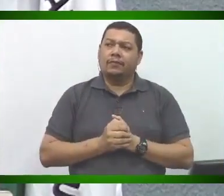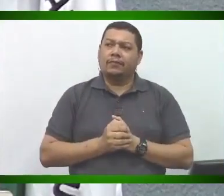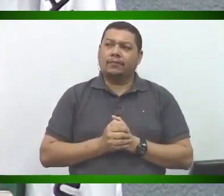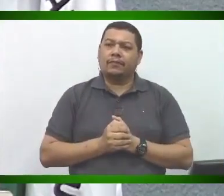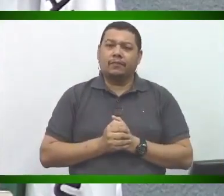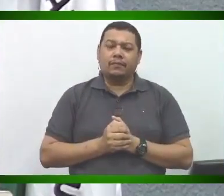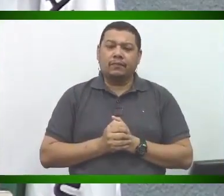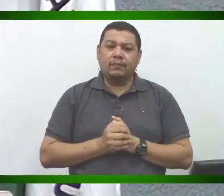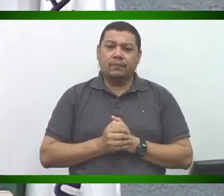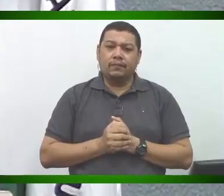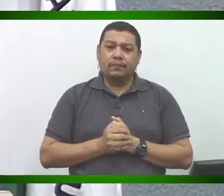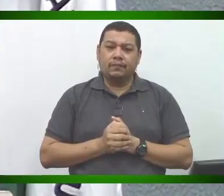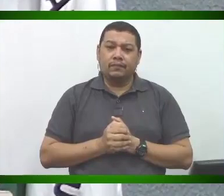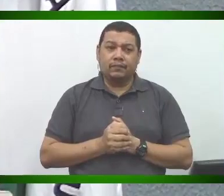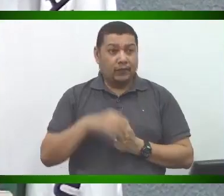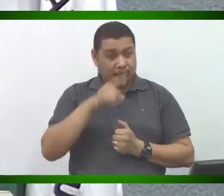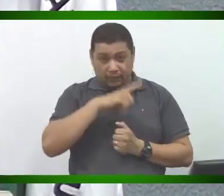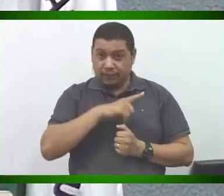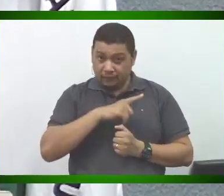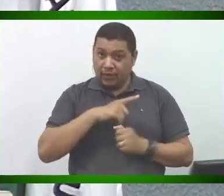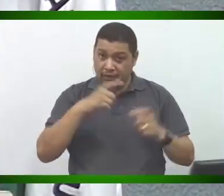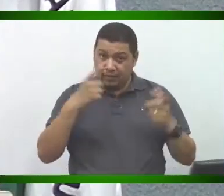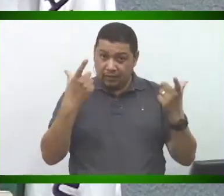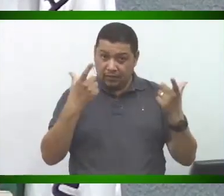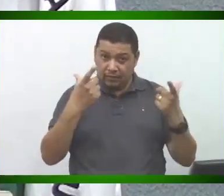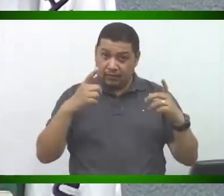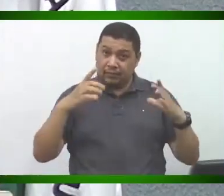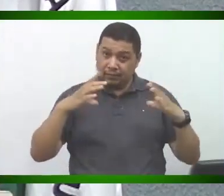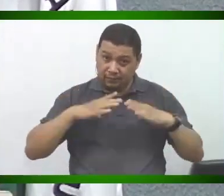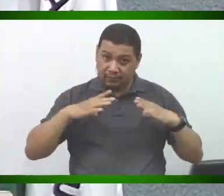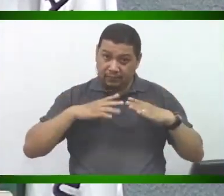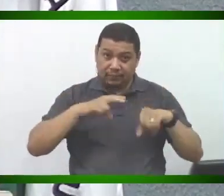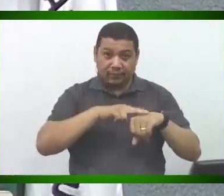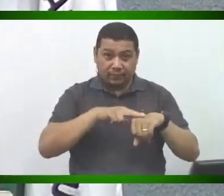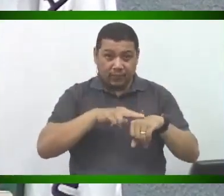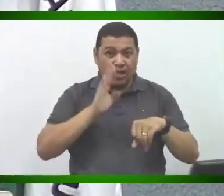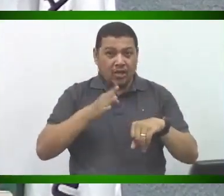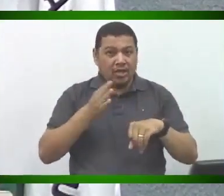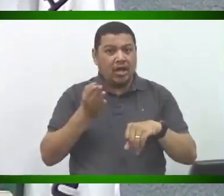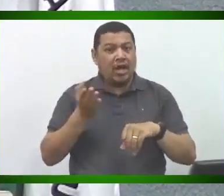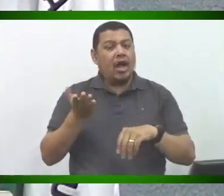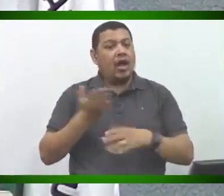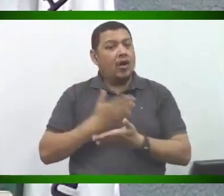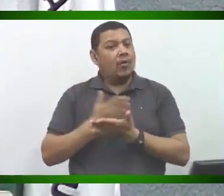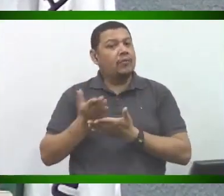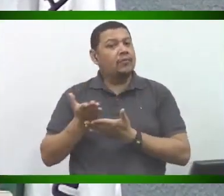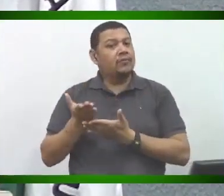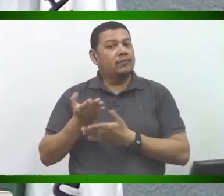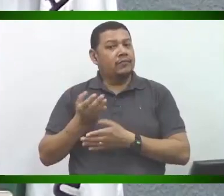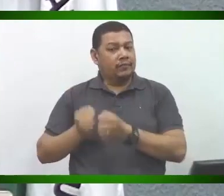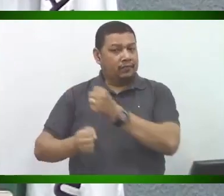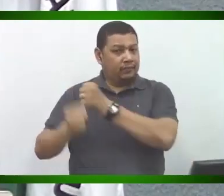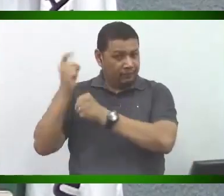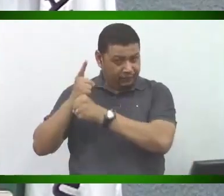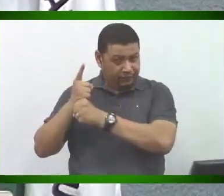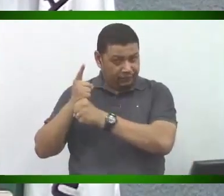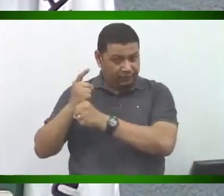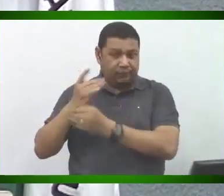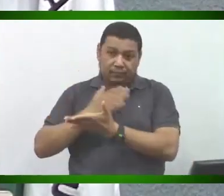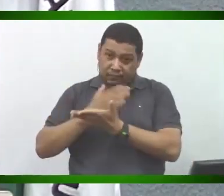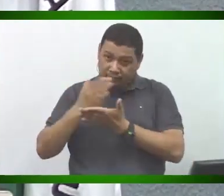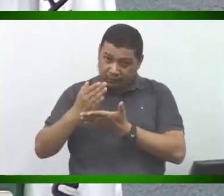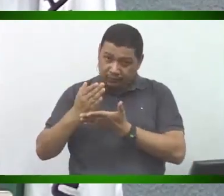a esta causa, nós desde o ano passado, quando nós iniciamos o mandato, quando